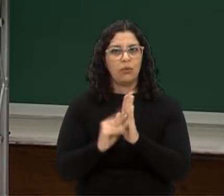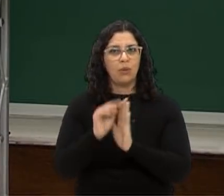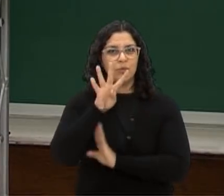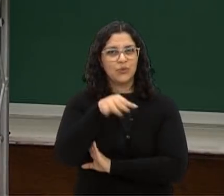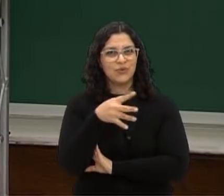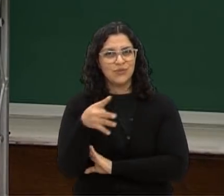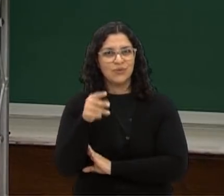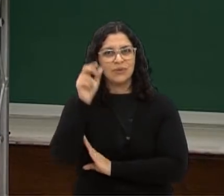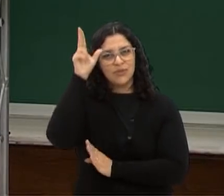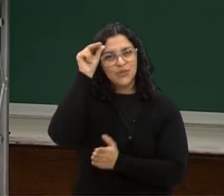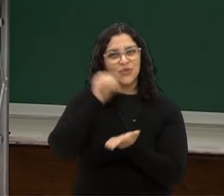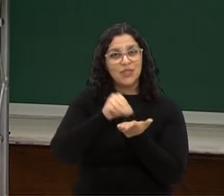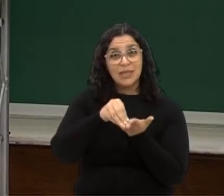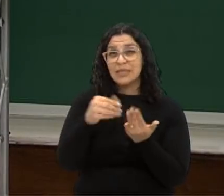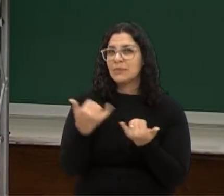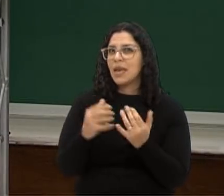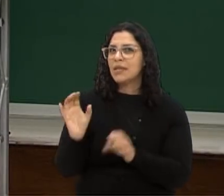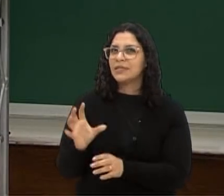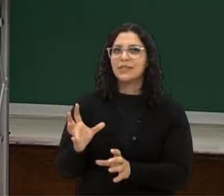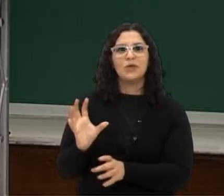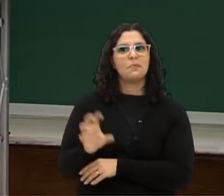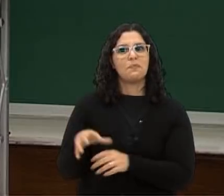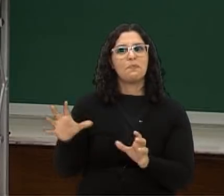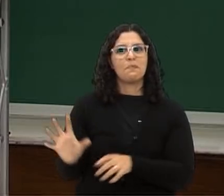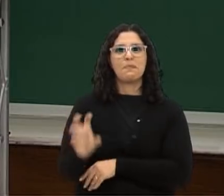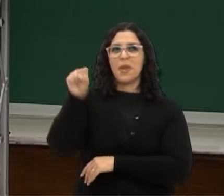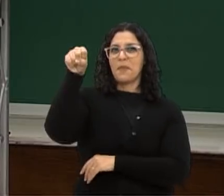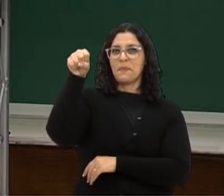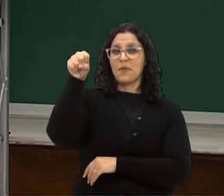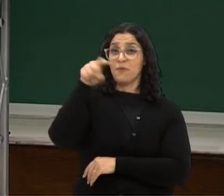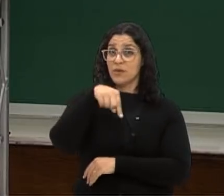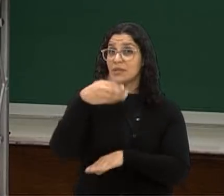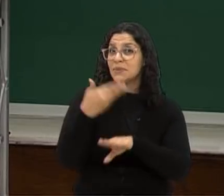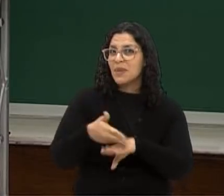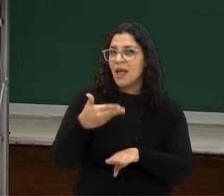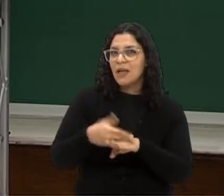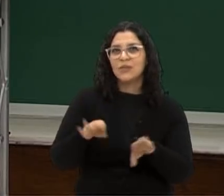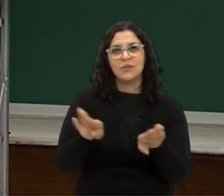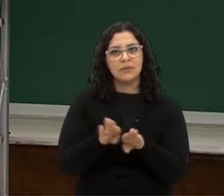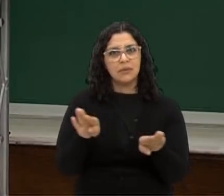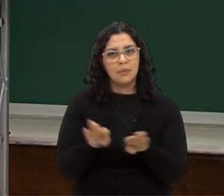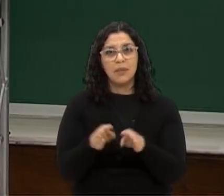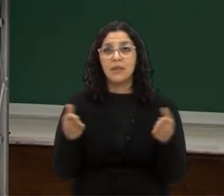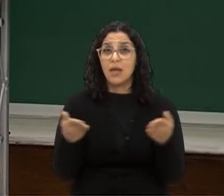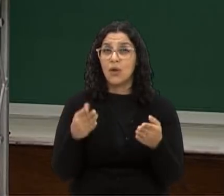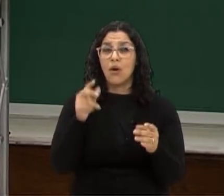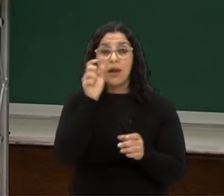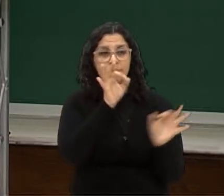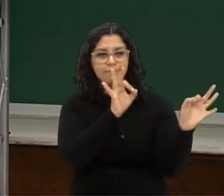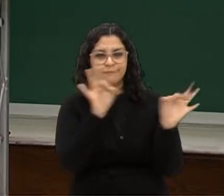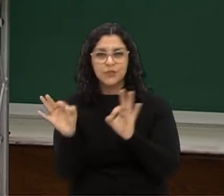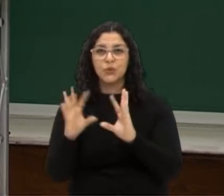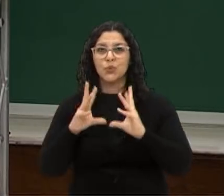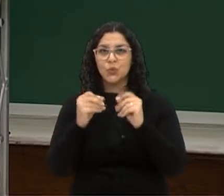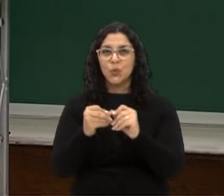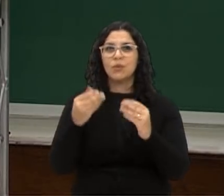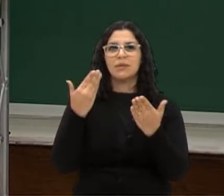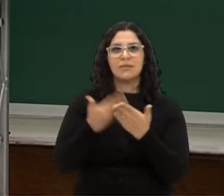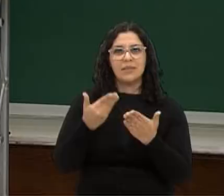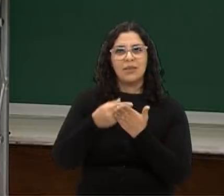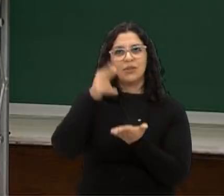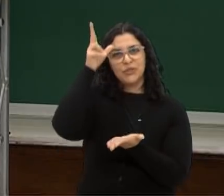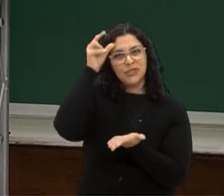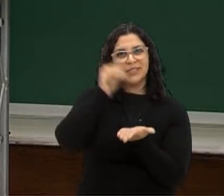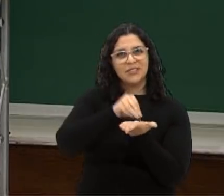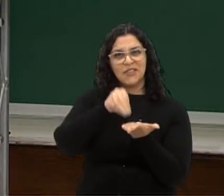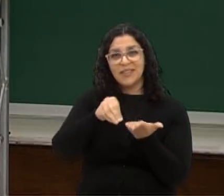isso vai ser como um prêmio para vocês que praticaram e assistiram todas as aulas de xadrez, e vai ser algo